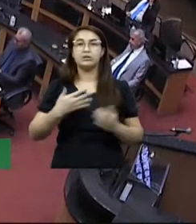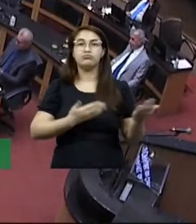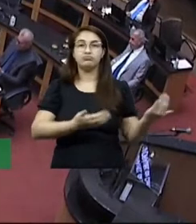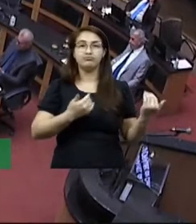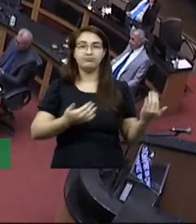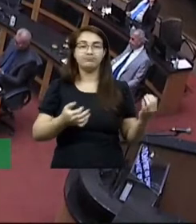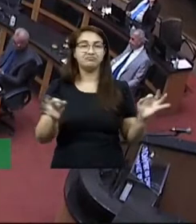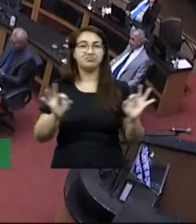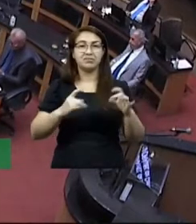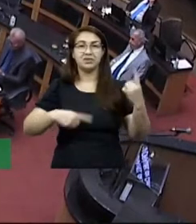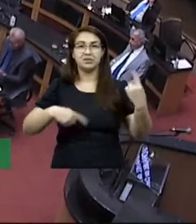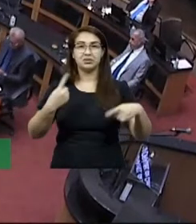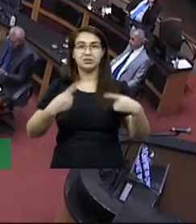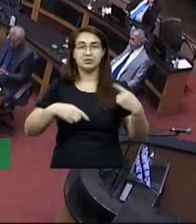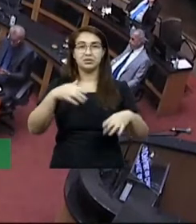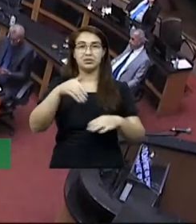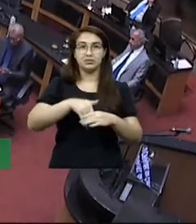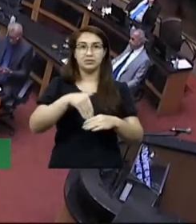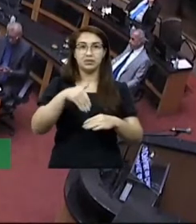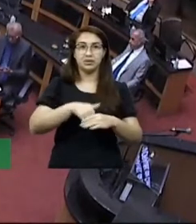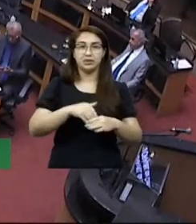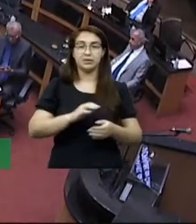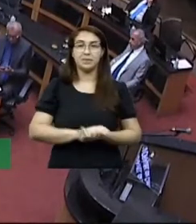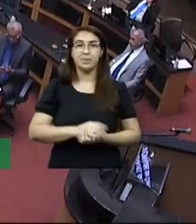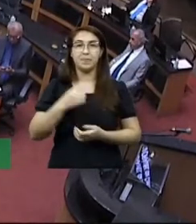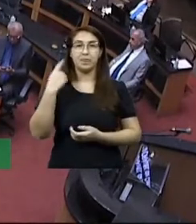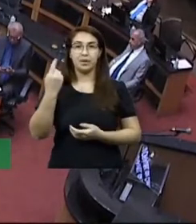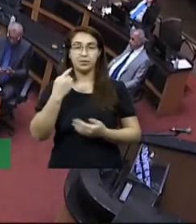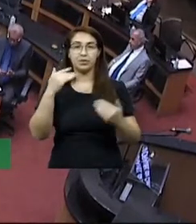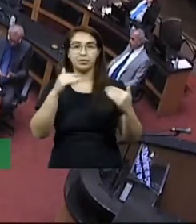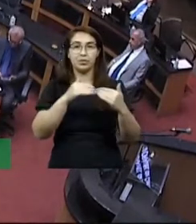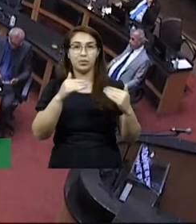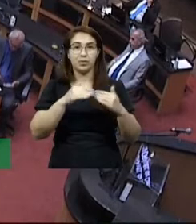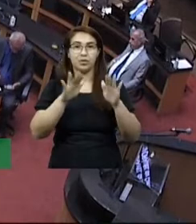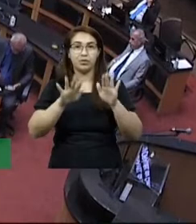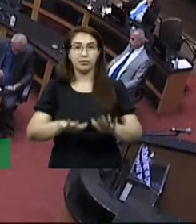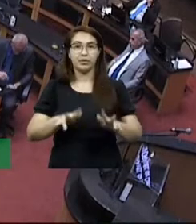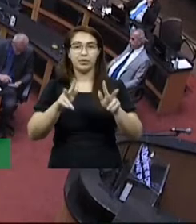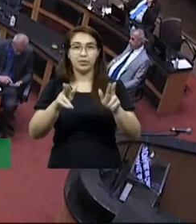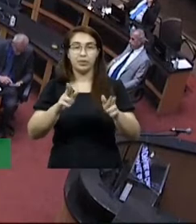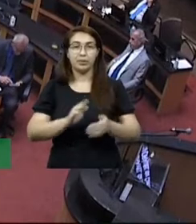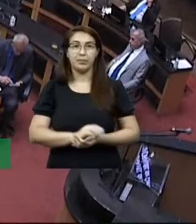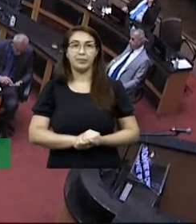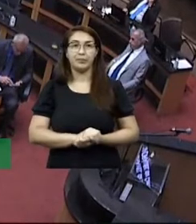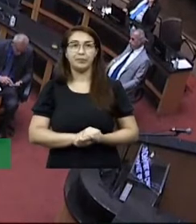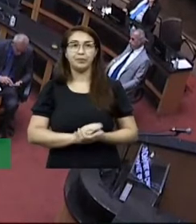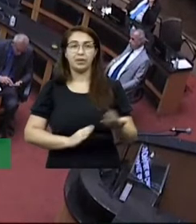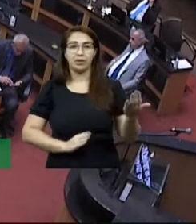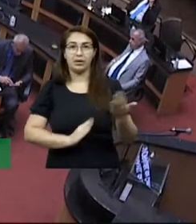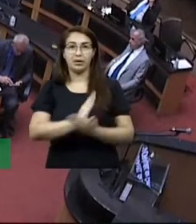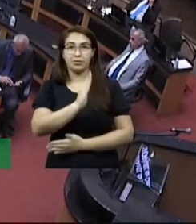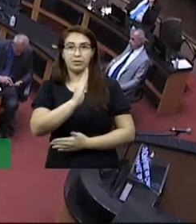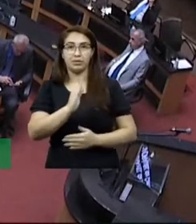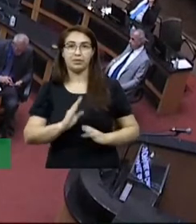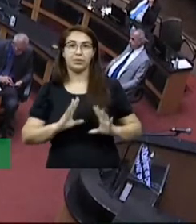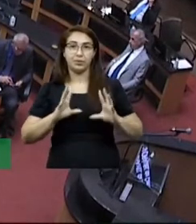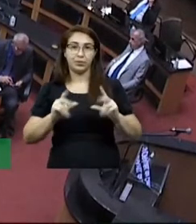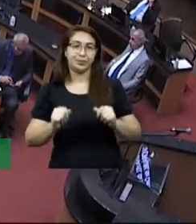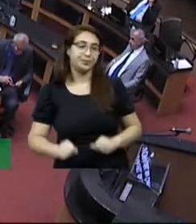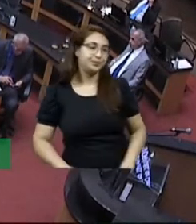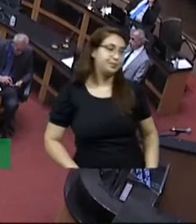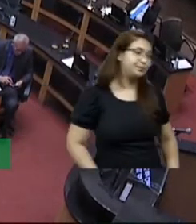Não havendo quem queira discutir, em votação. Deputados que concordam, permaneçam como se encontram. Está